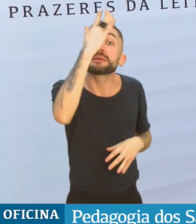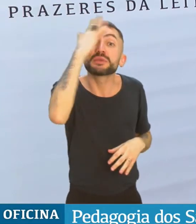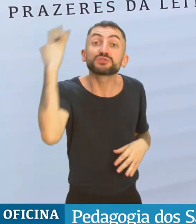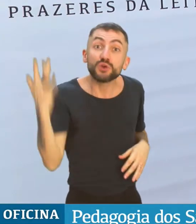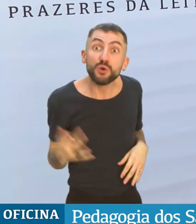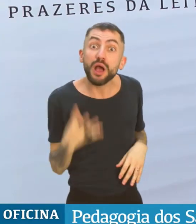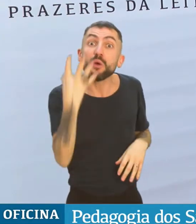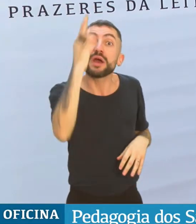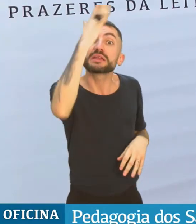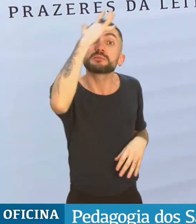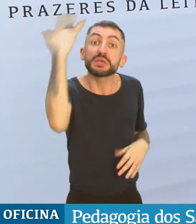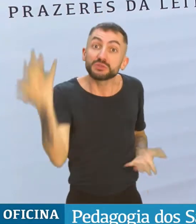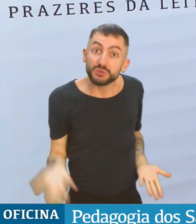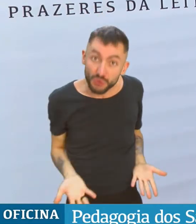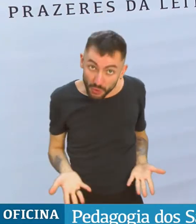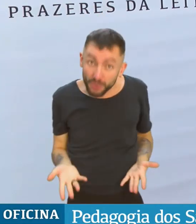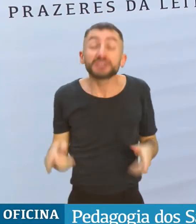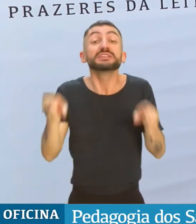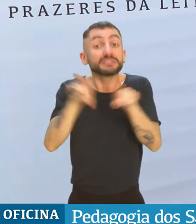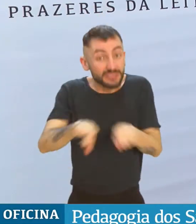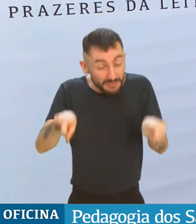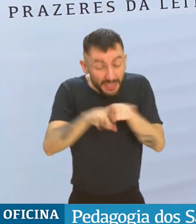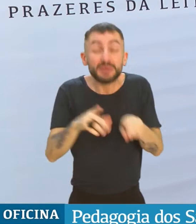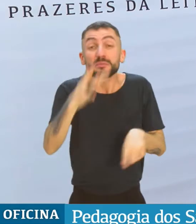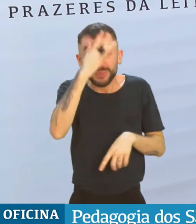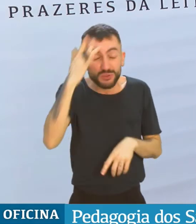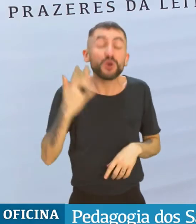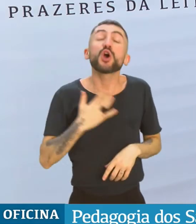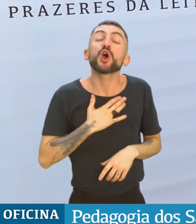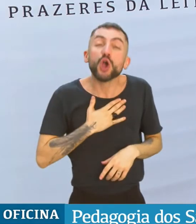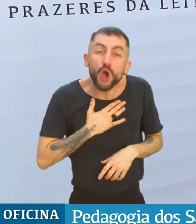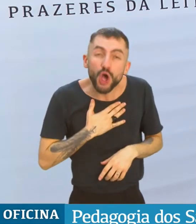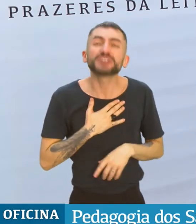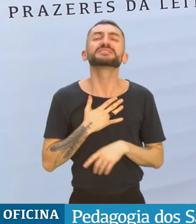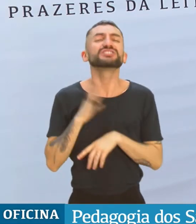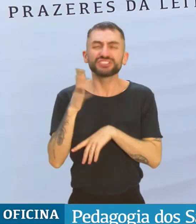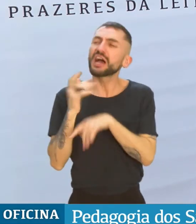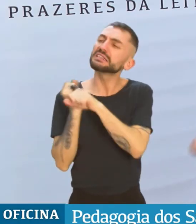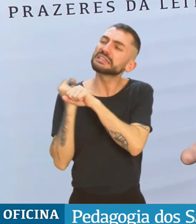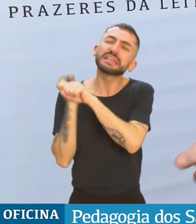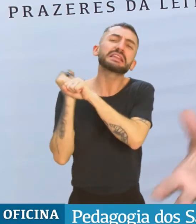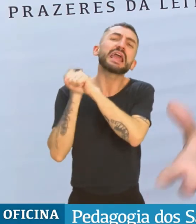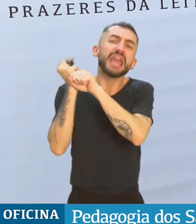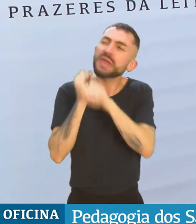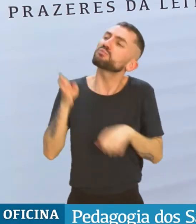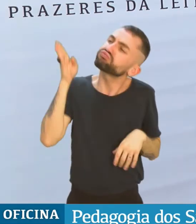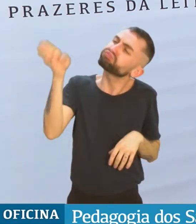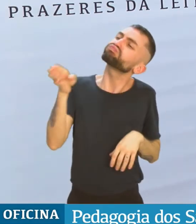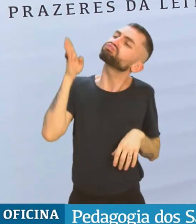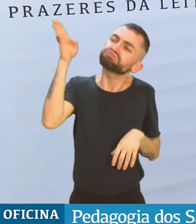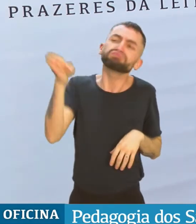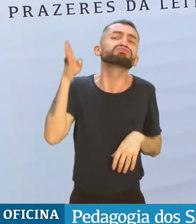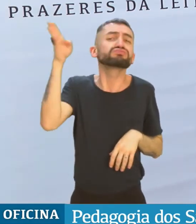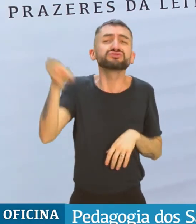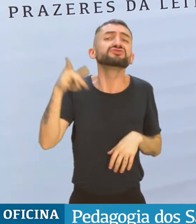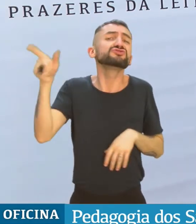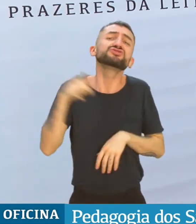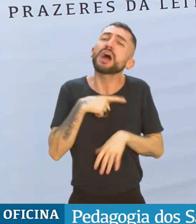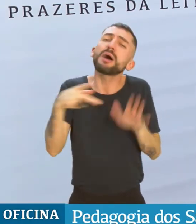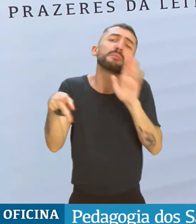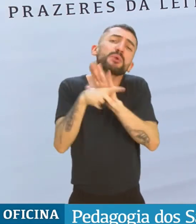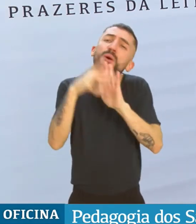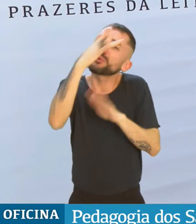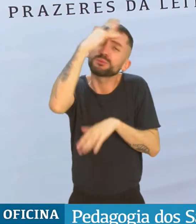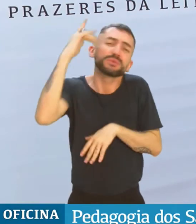Você tem pessoas que estão participando e recitando ali já meses ou anos. Você tem um público que